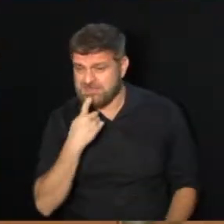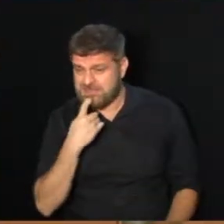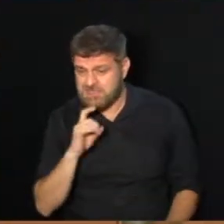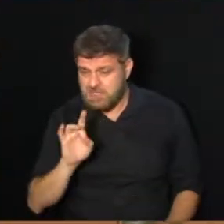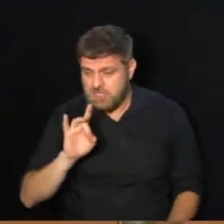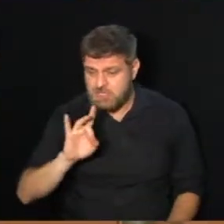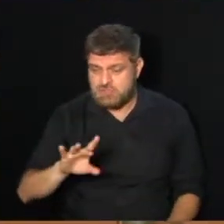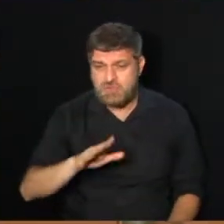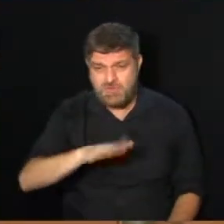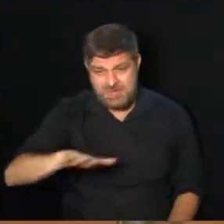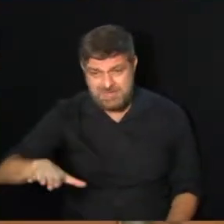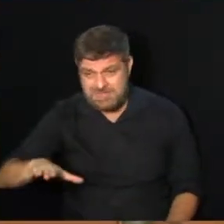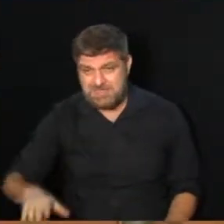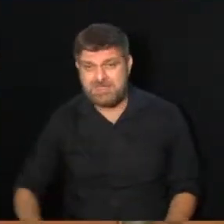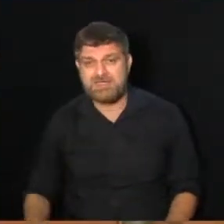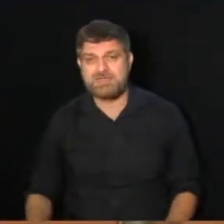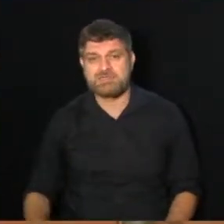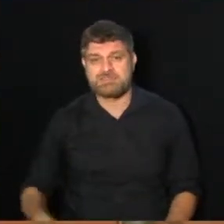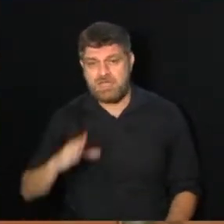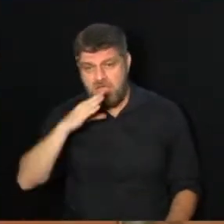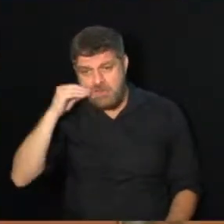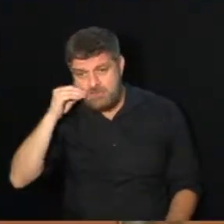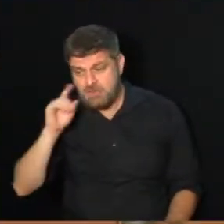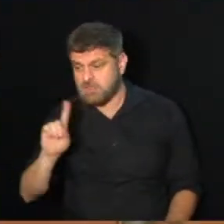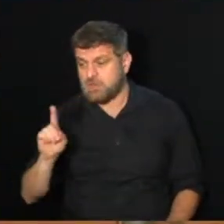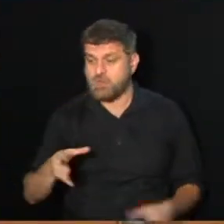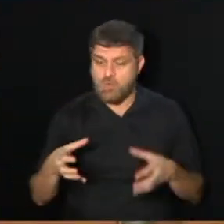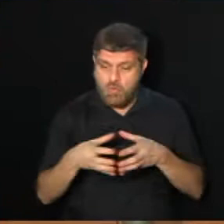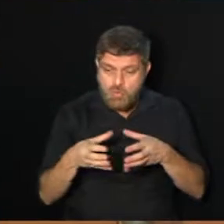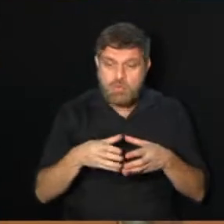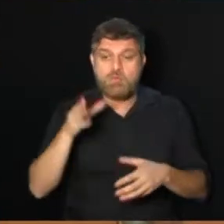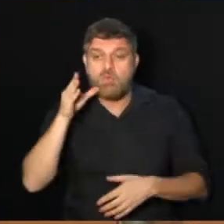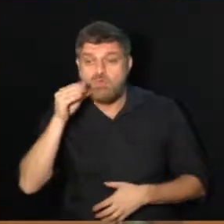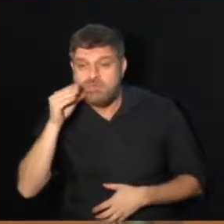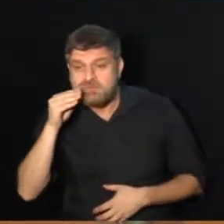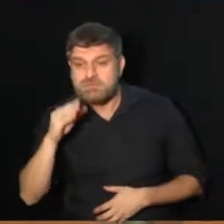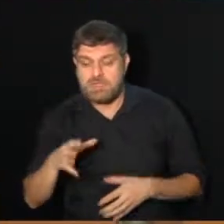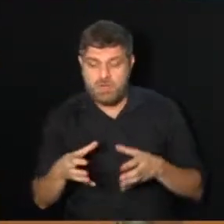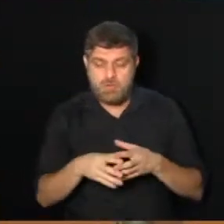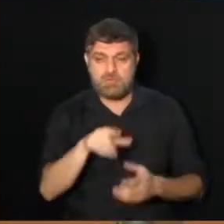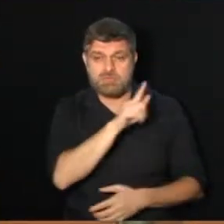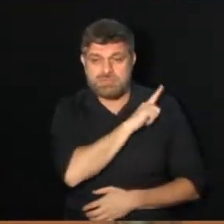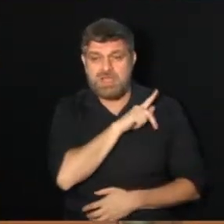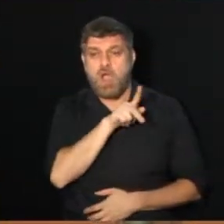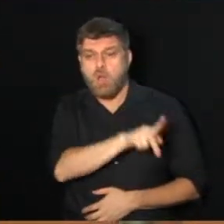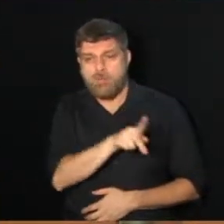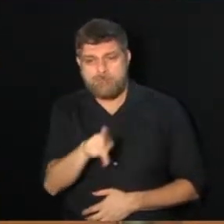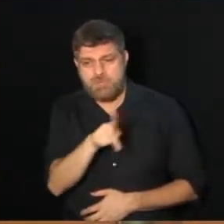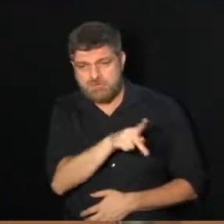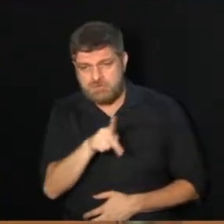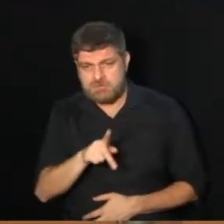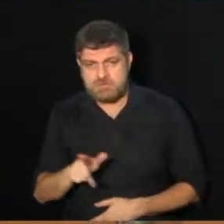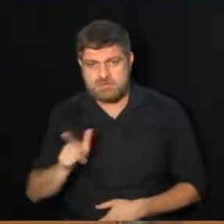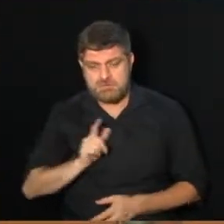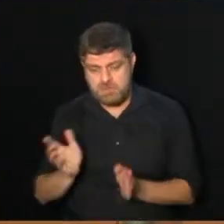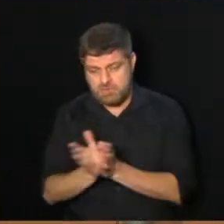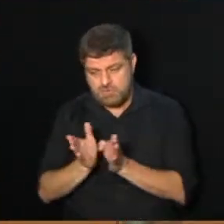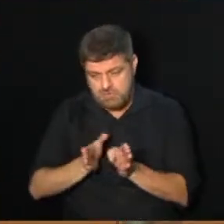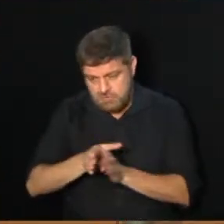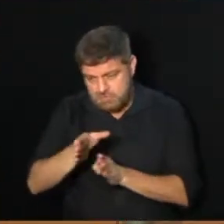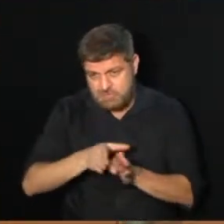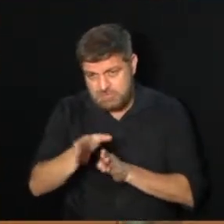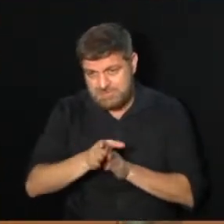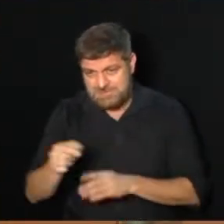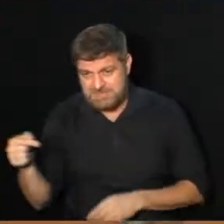com adolescente, mas com funcionário, com equipe gestora, né, com professores, nos conselhos, nas CPAs,